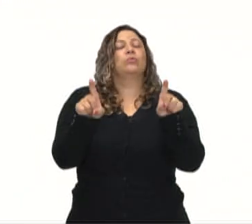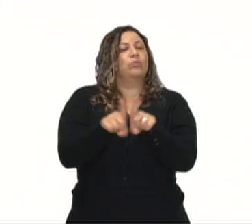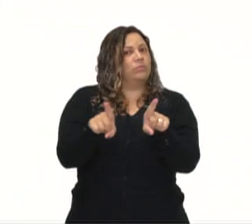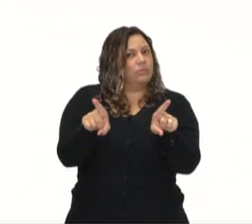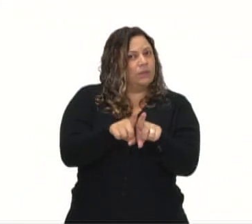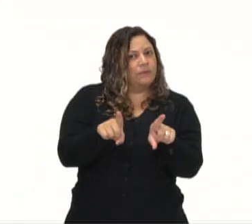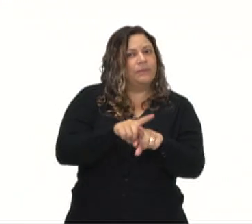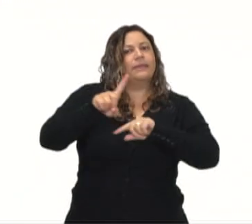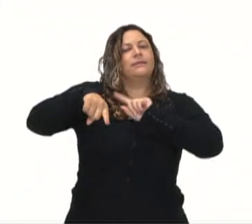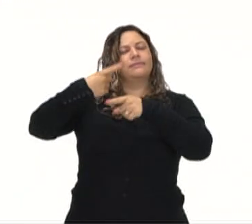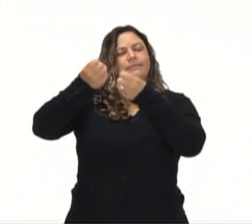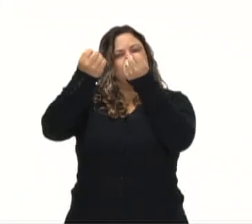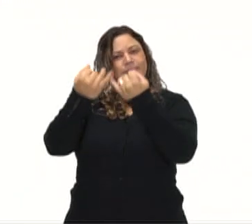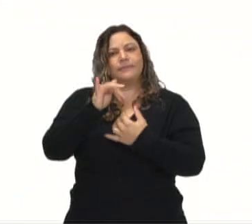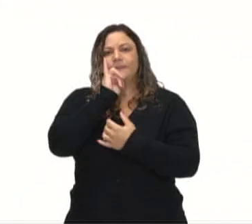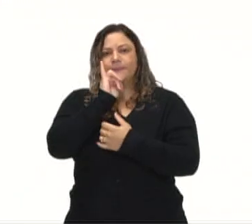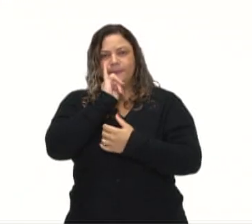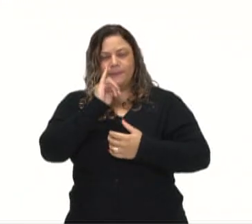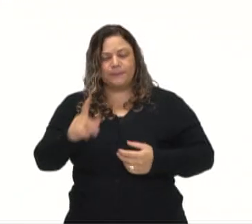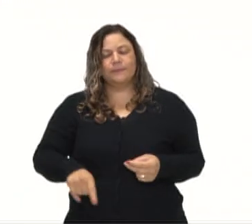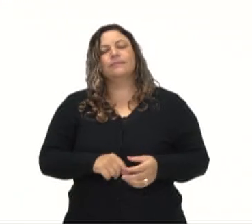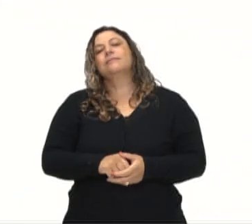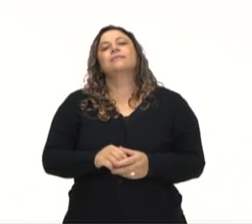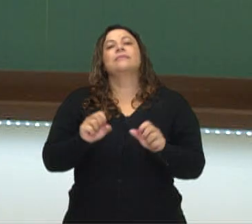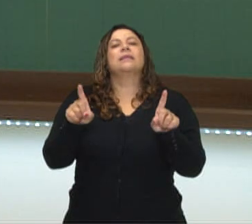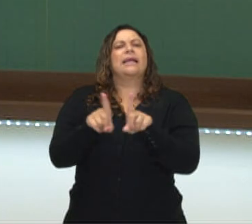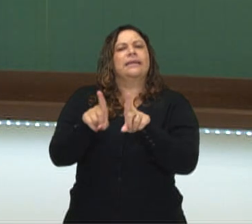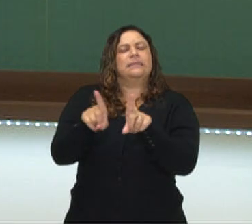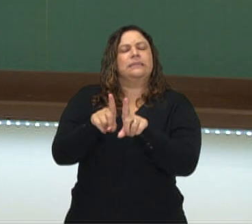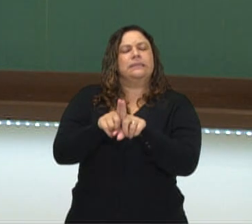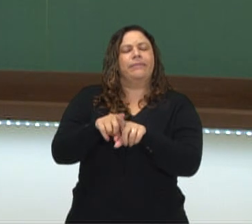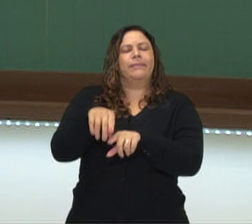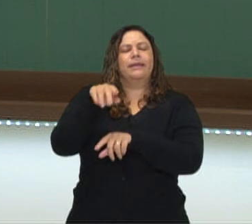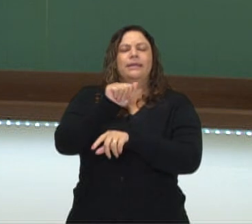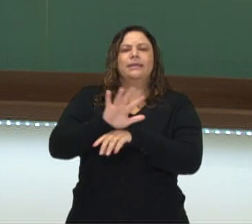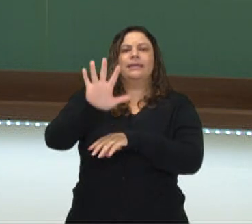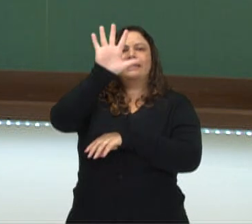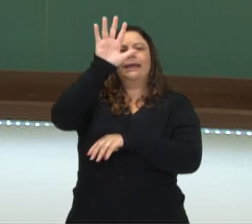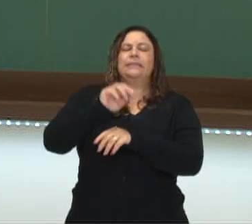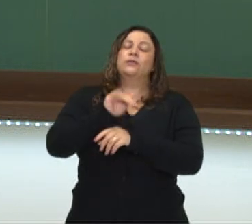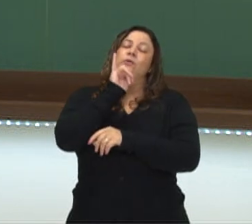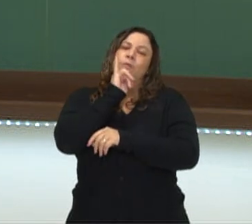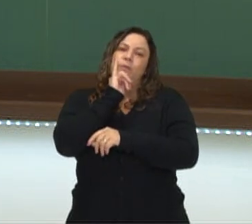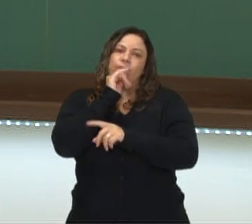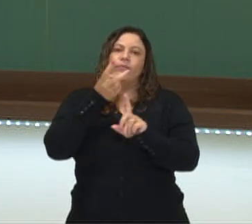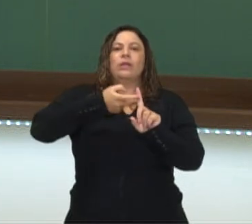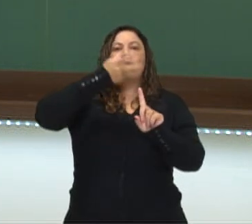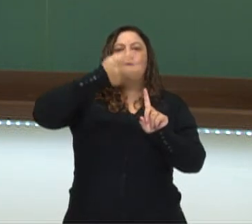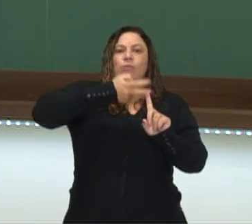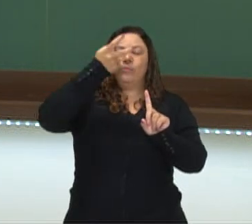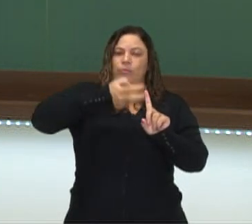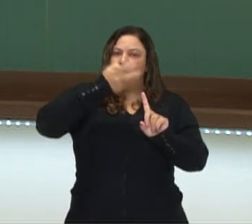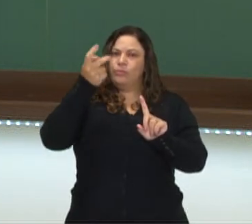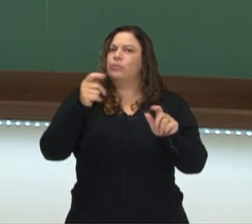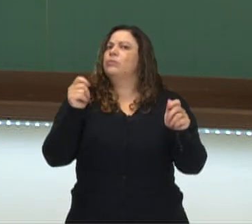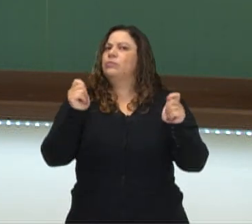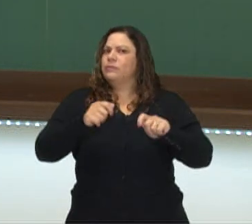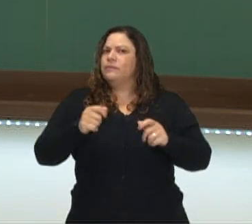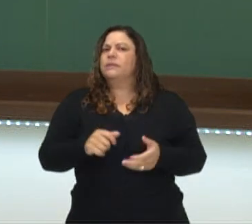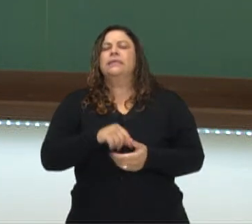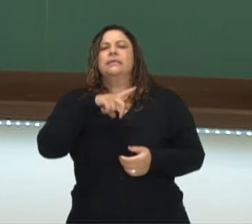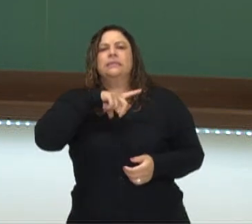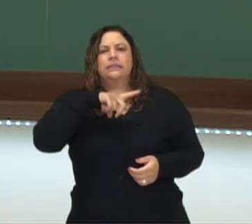uma agitadinha, vamos misturar. Isso vai se tornar uma solução. Misturar,